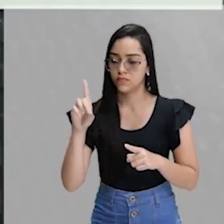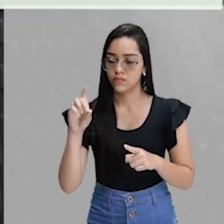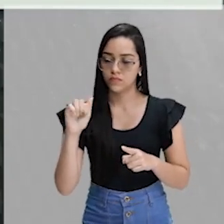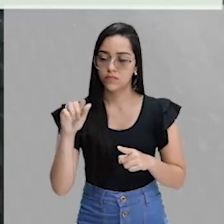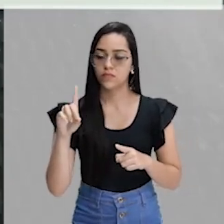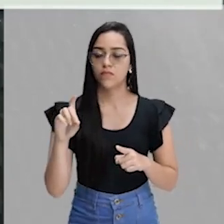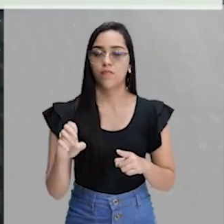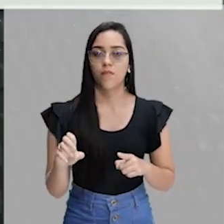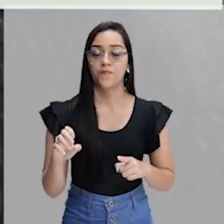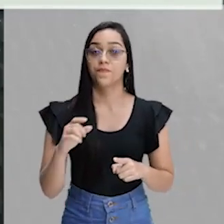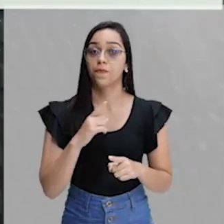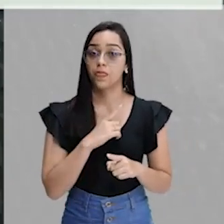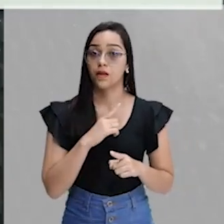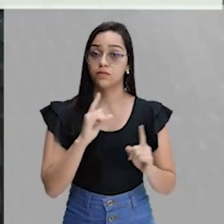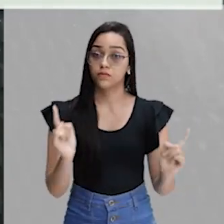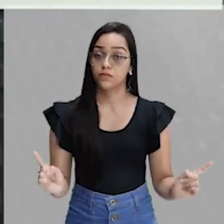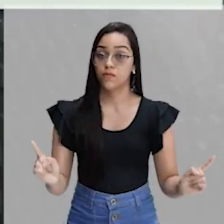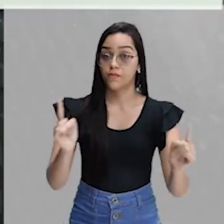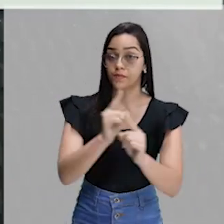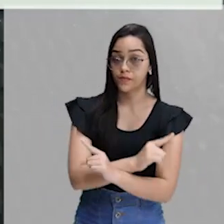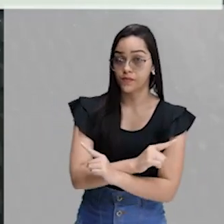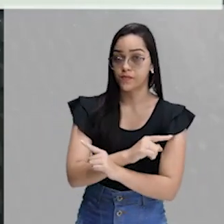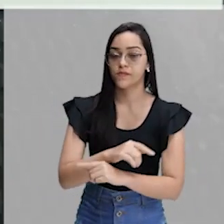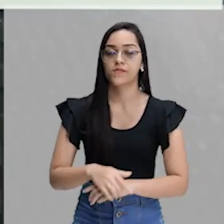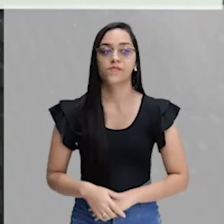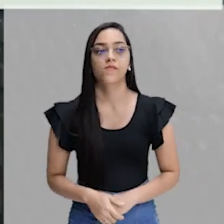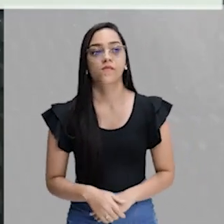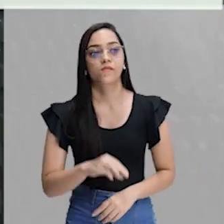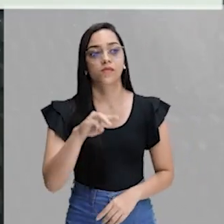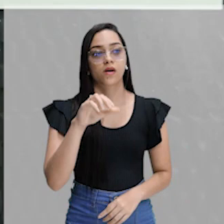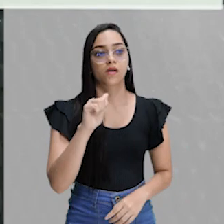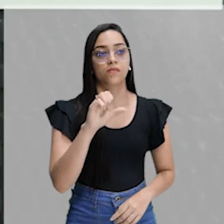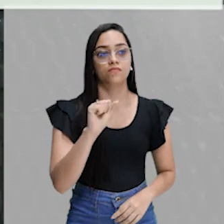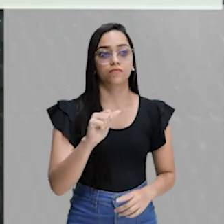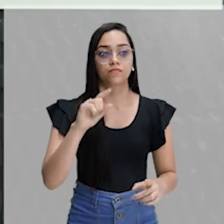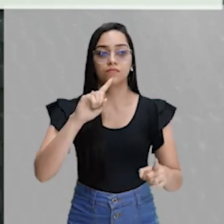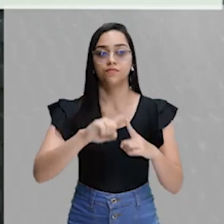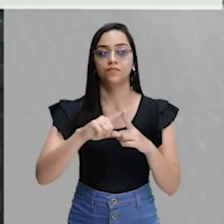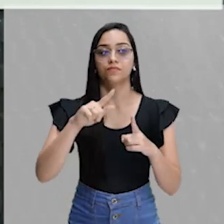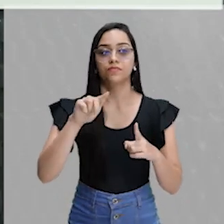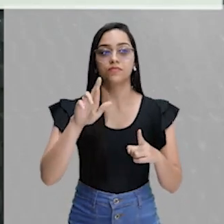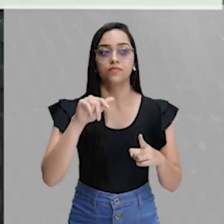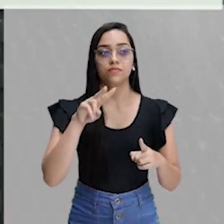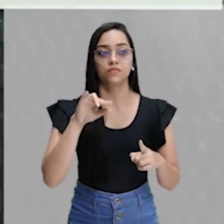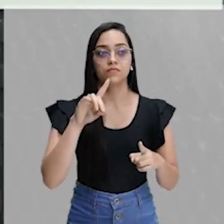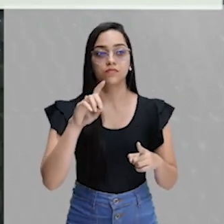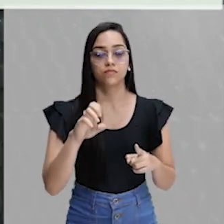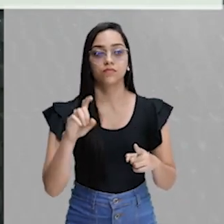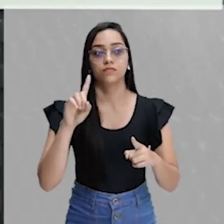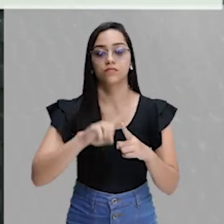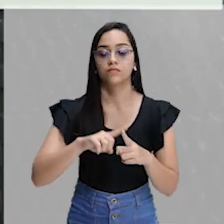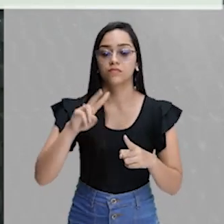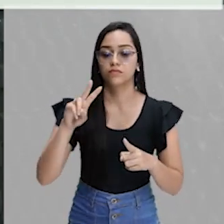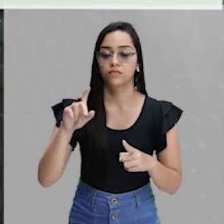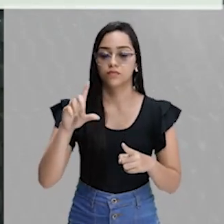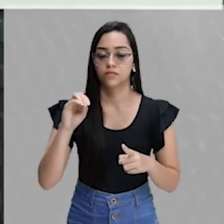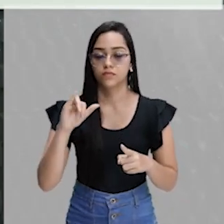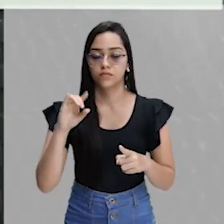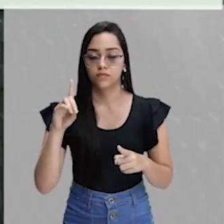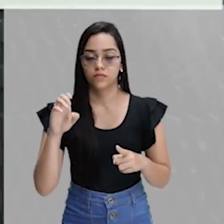ok? Fazendo uma inversãozinha, ó, massa vezes gravidade vezes velocidade é